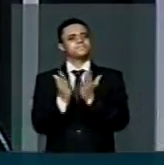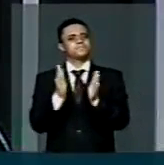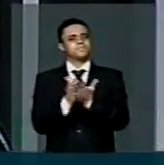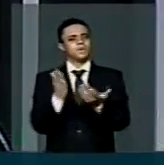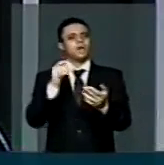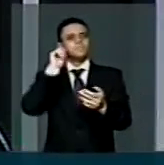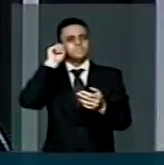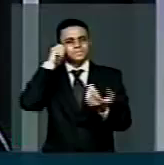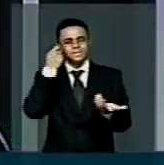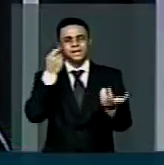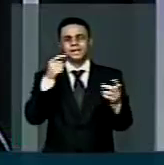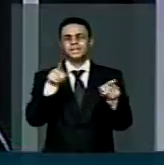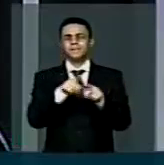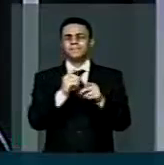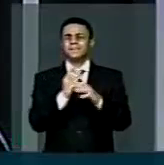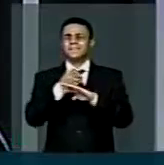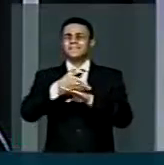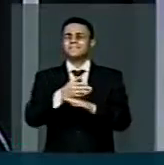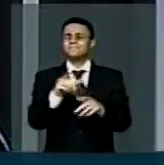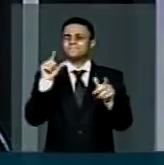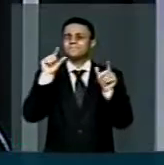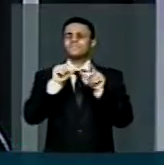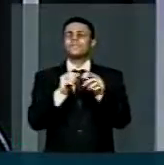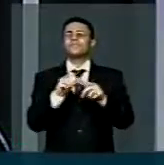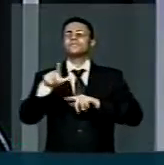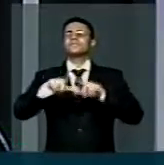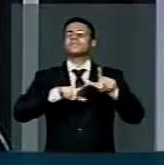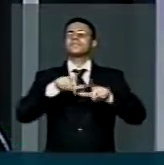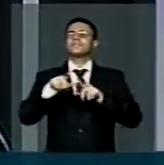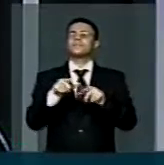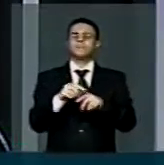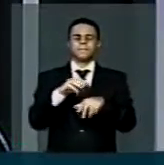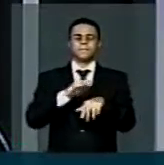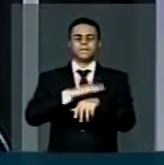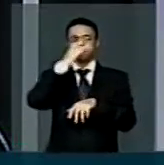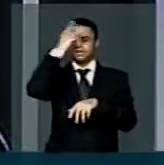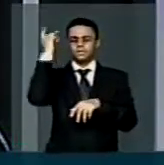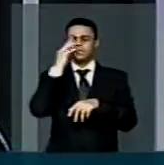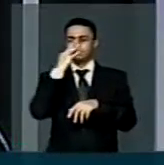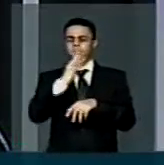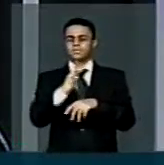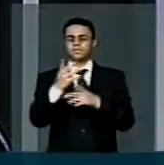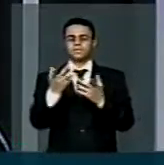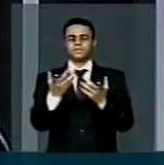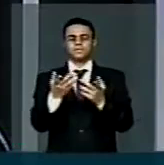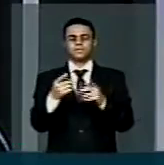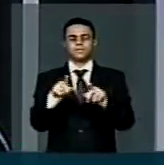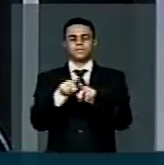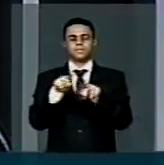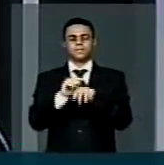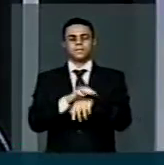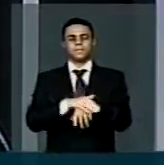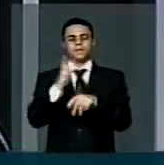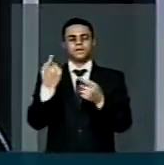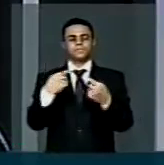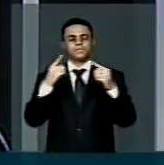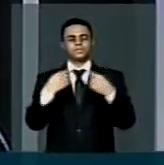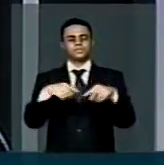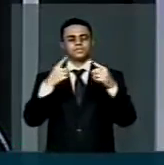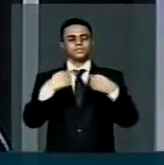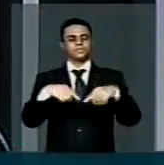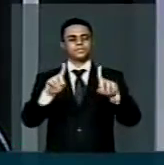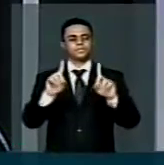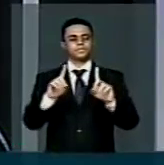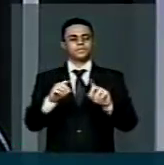os que têm acesso mais precário ao mercado de trabalho, os que são mais discriminados pelos homens de toga e que são mais